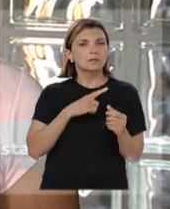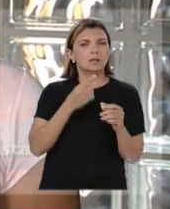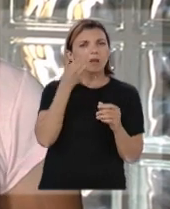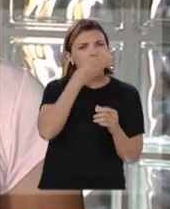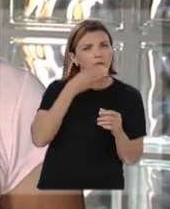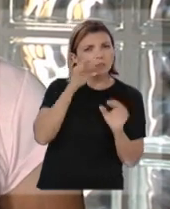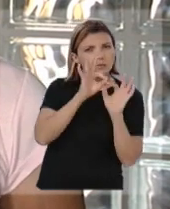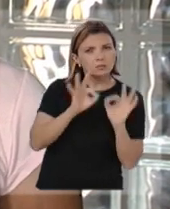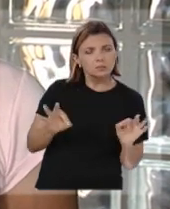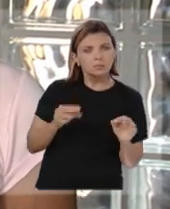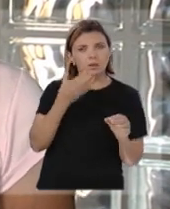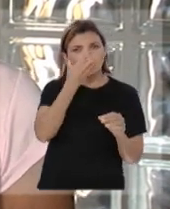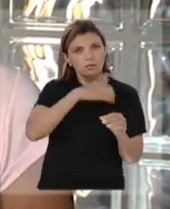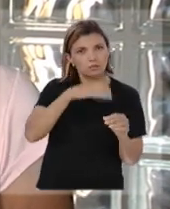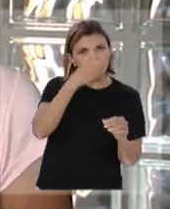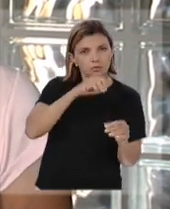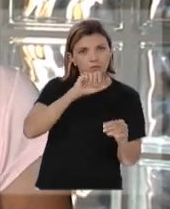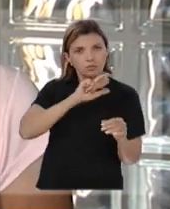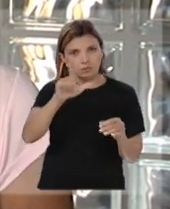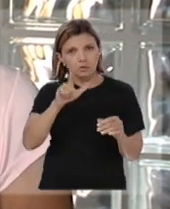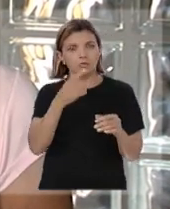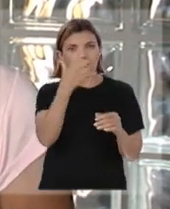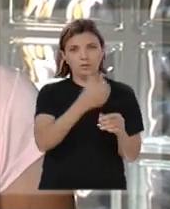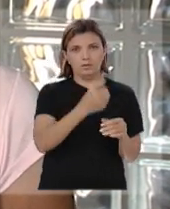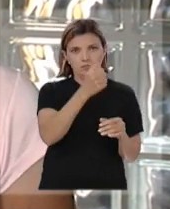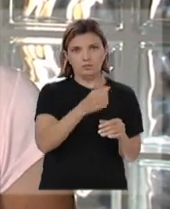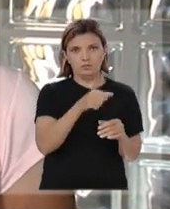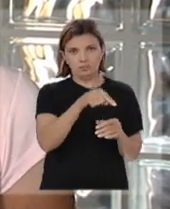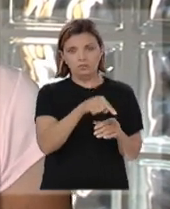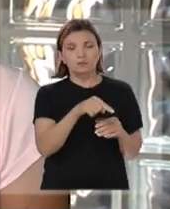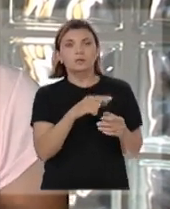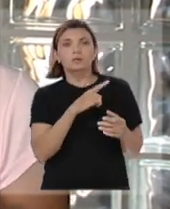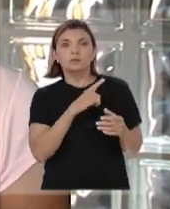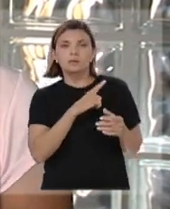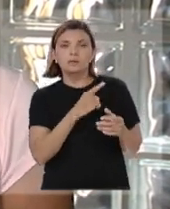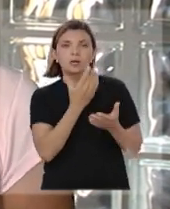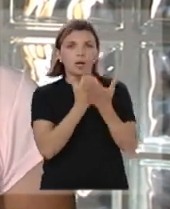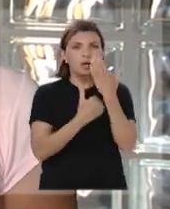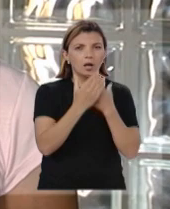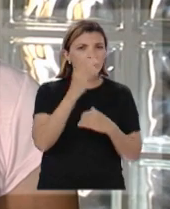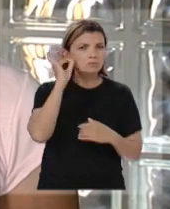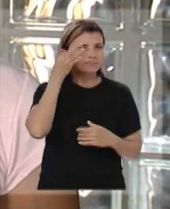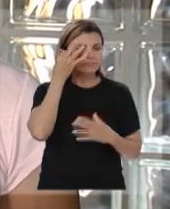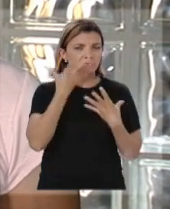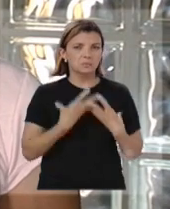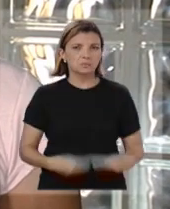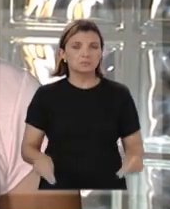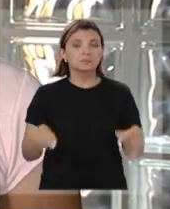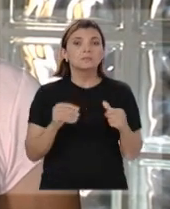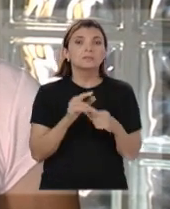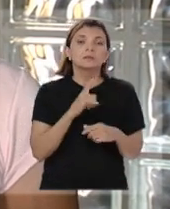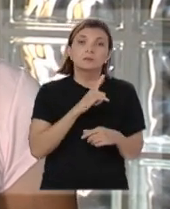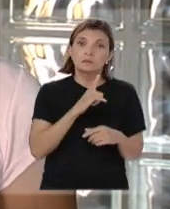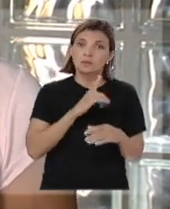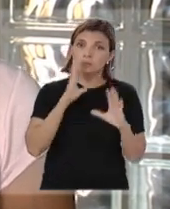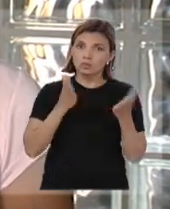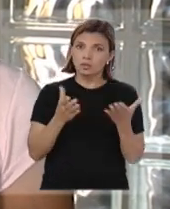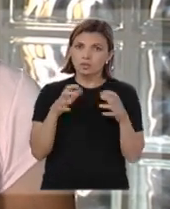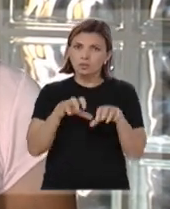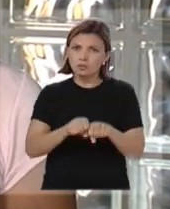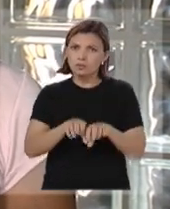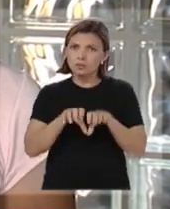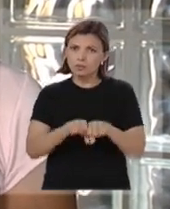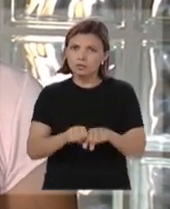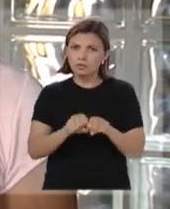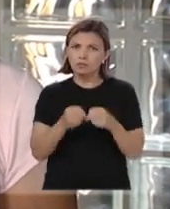simples, como os açúcares, estão nas frutas, no mel e no leite. São digeridos e absorvidos mais rapidamente. Já